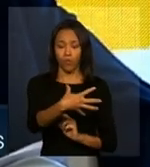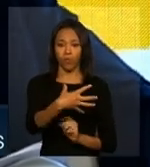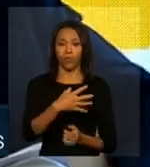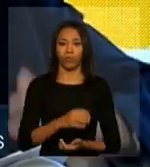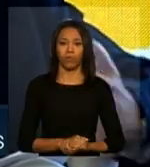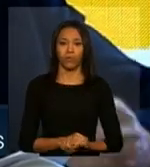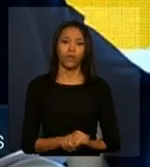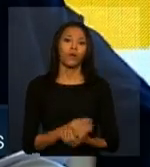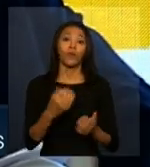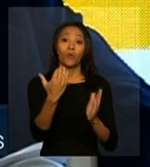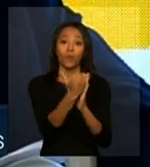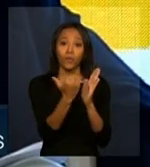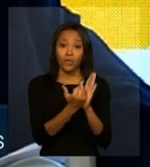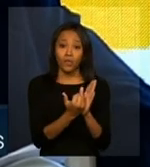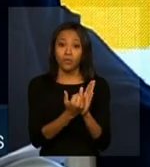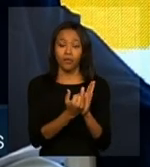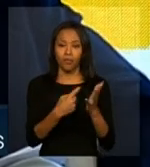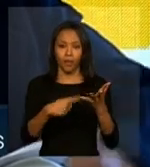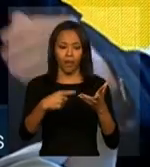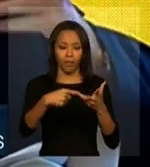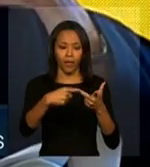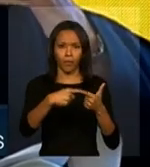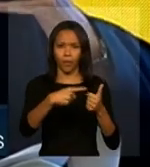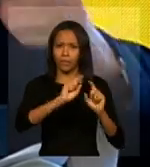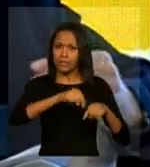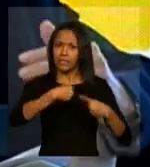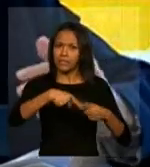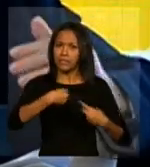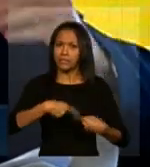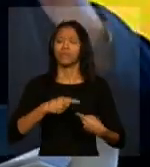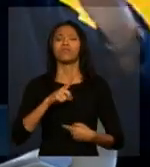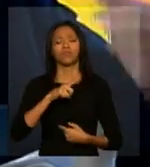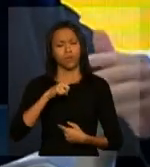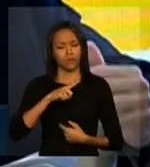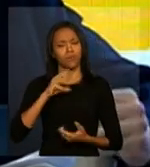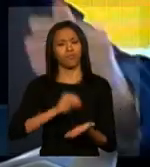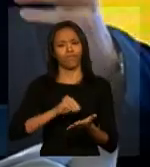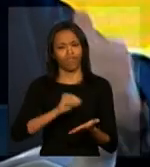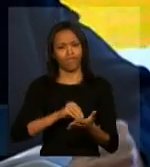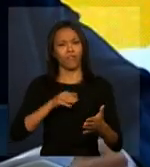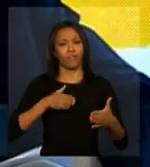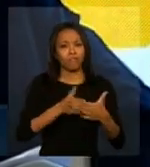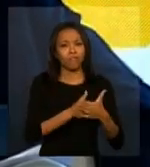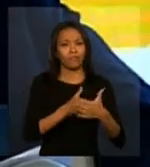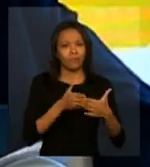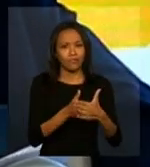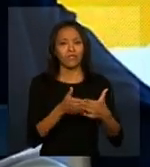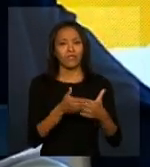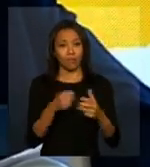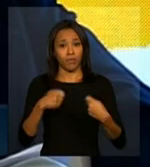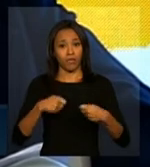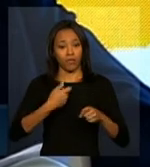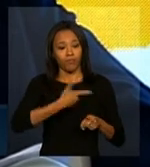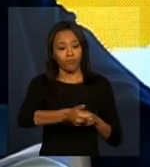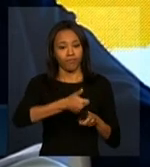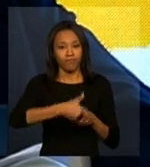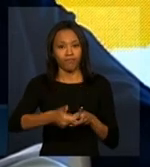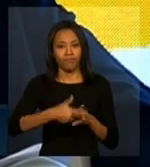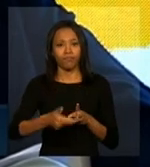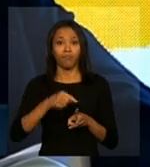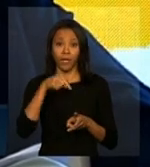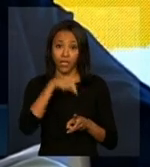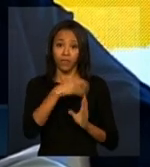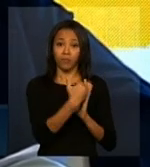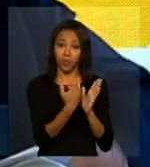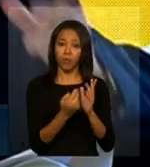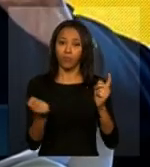o programa trouxe muitos desafios. Ainda existia barreiras a serem superadas para que ele pudesse ser